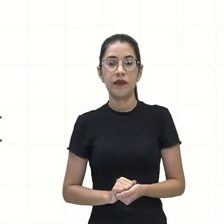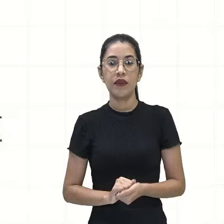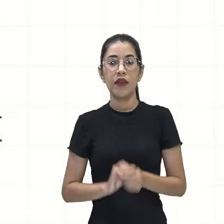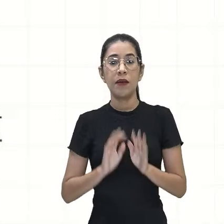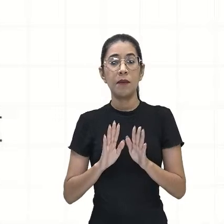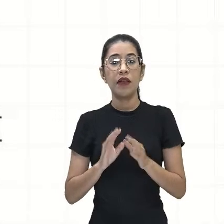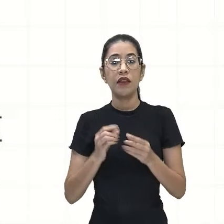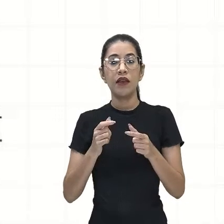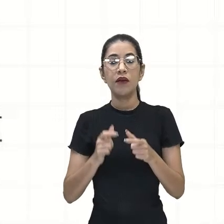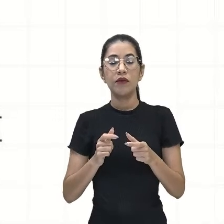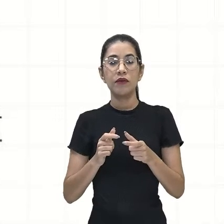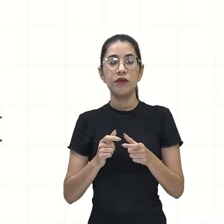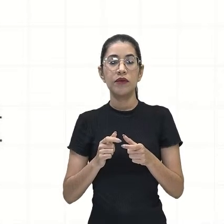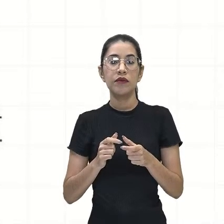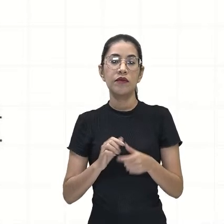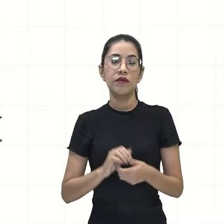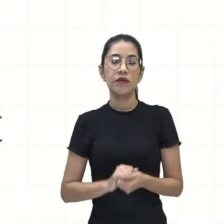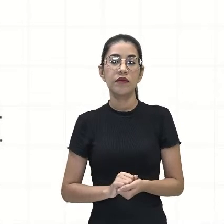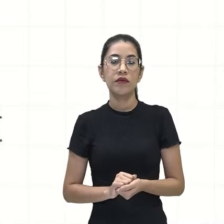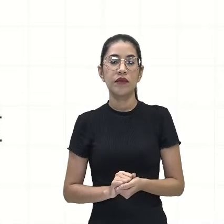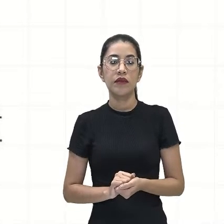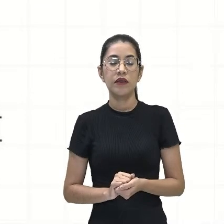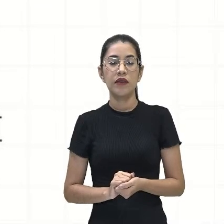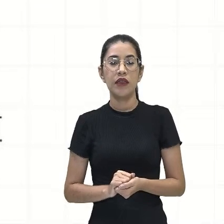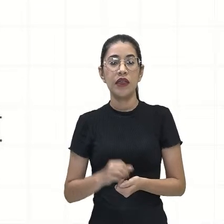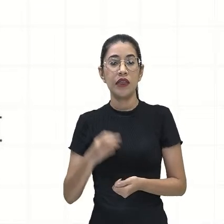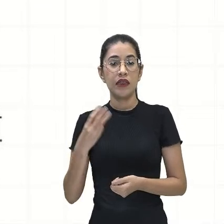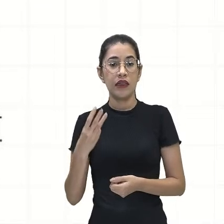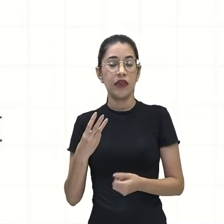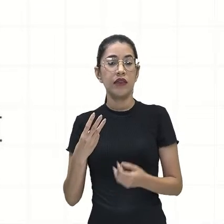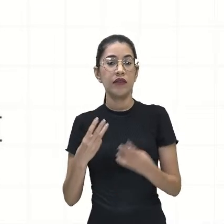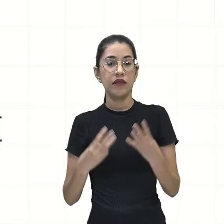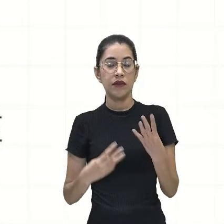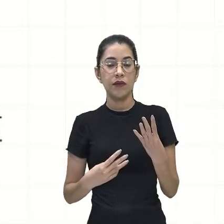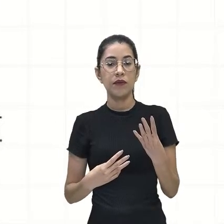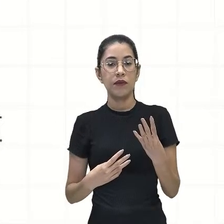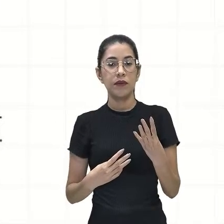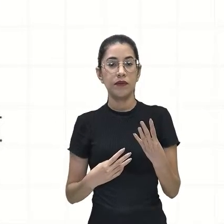ele está aqui, ó, entre 3 e